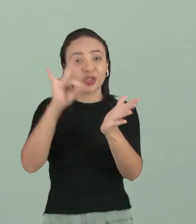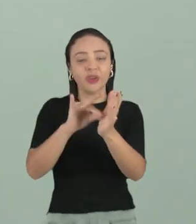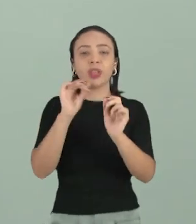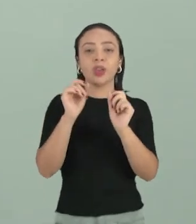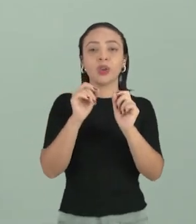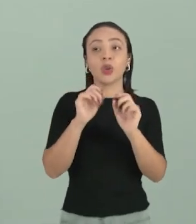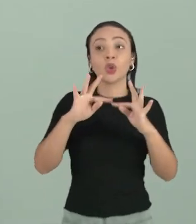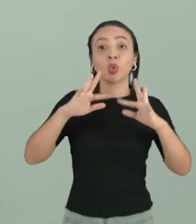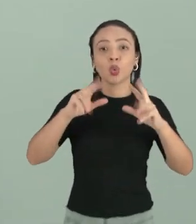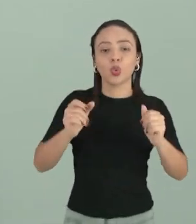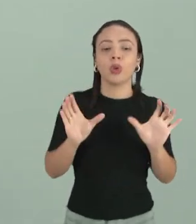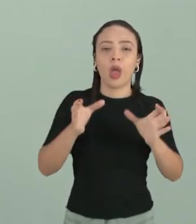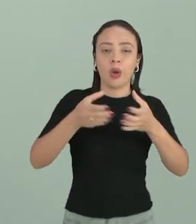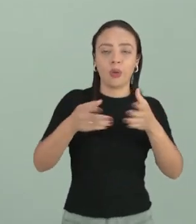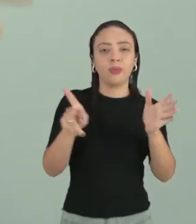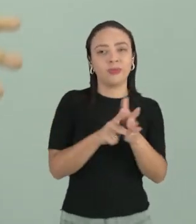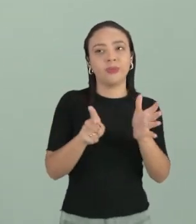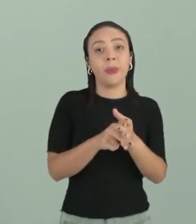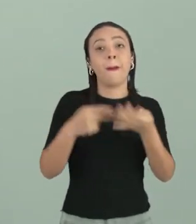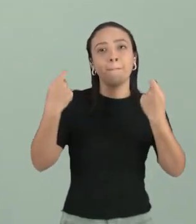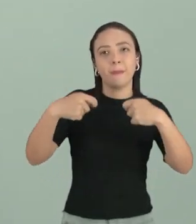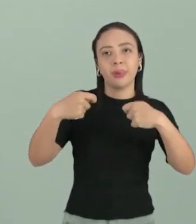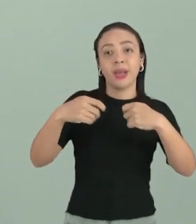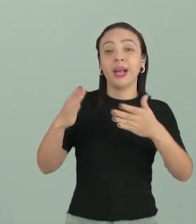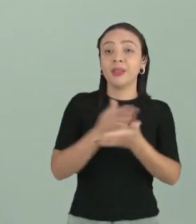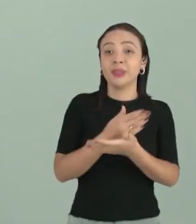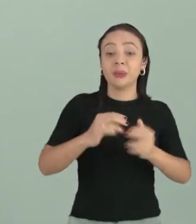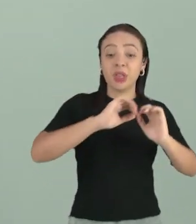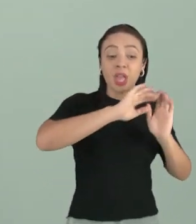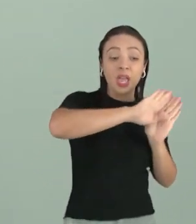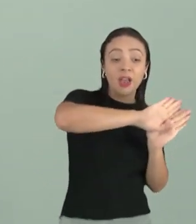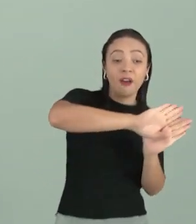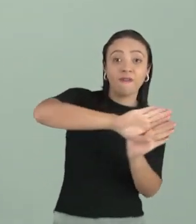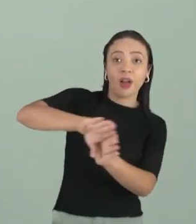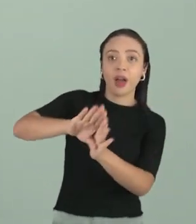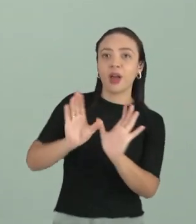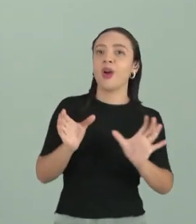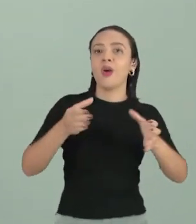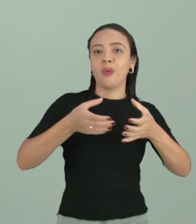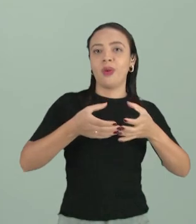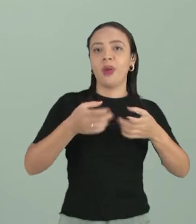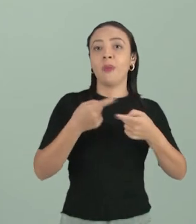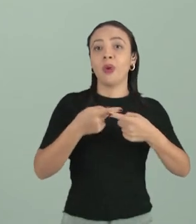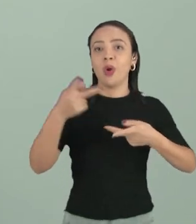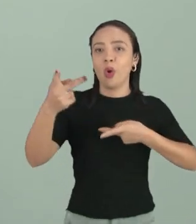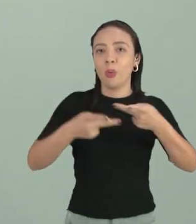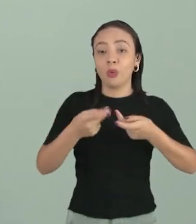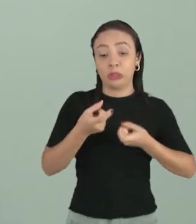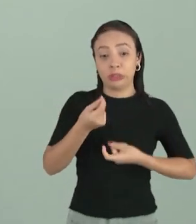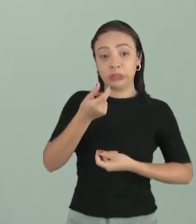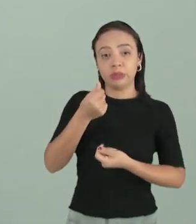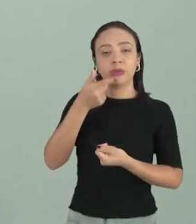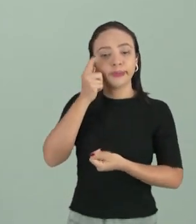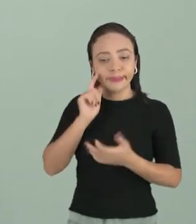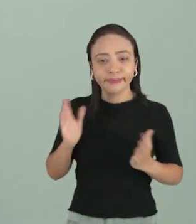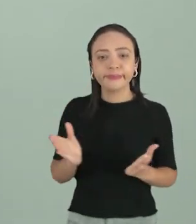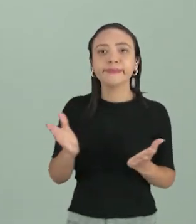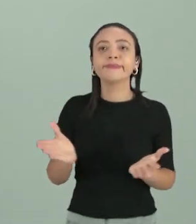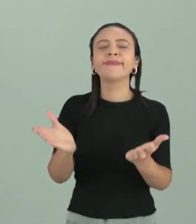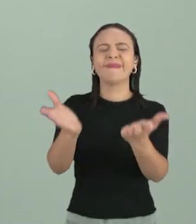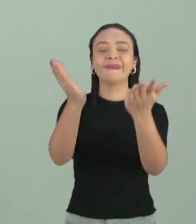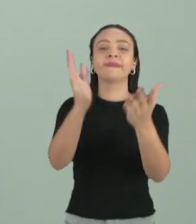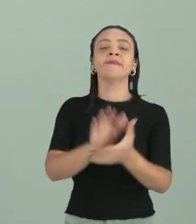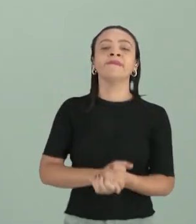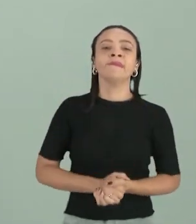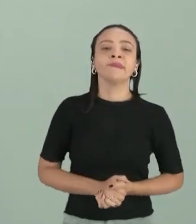comunidades locais. Se possível, até remove esses povos do lugar para que o projeto econômico seja levado à